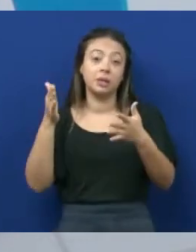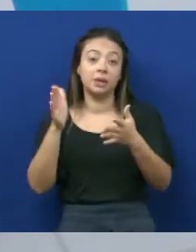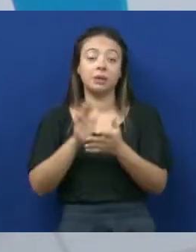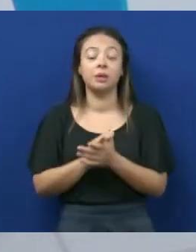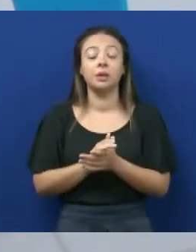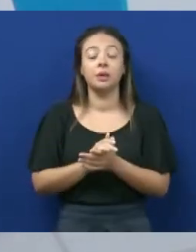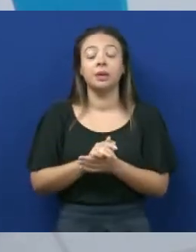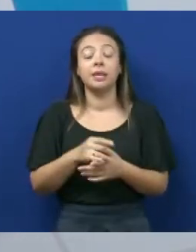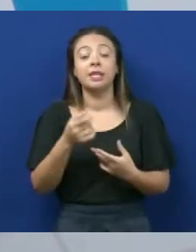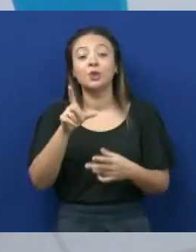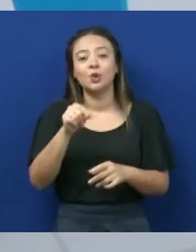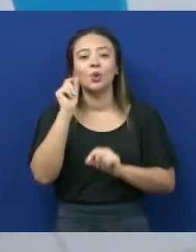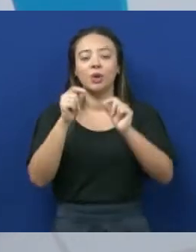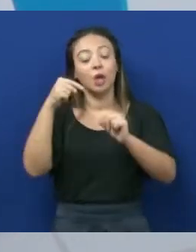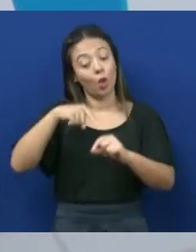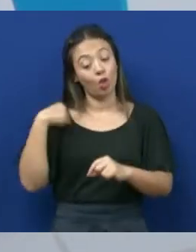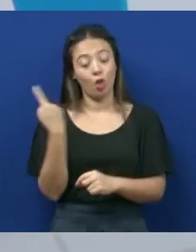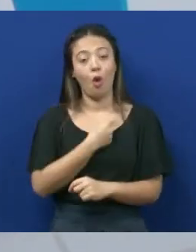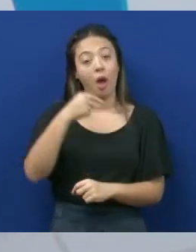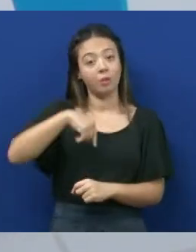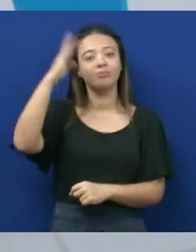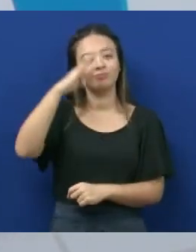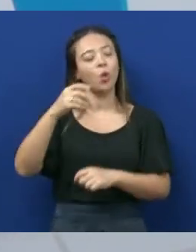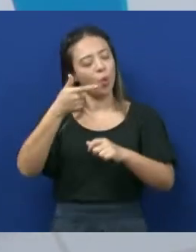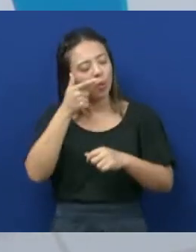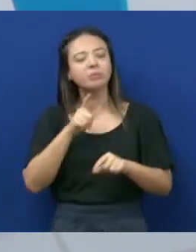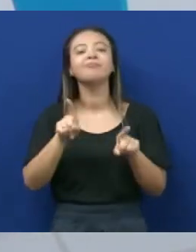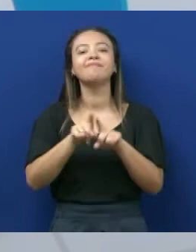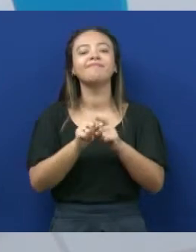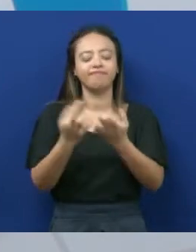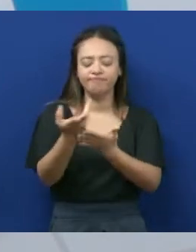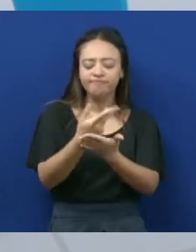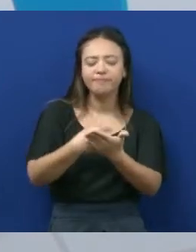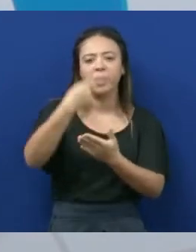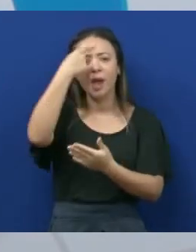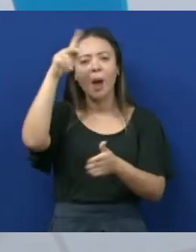próprios pintores e artistas e tal. Então, assim, Tarsila